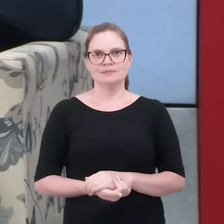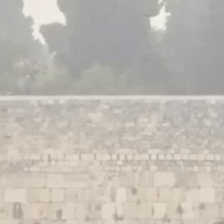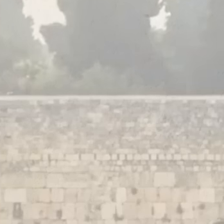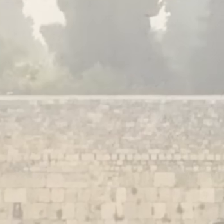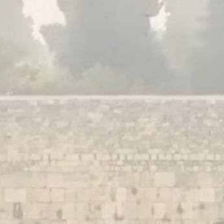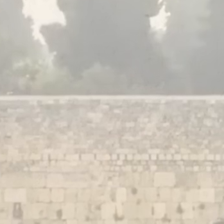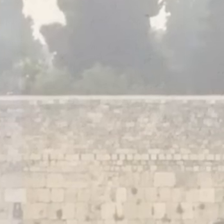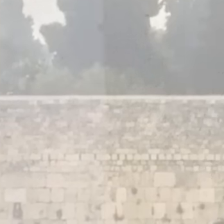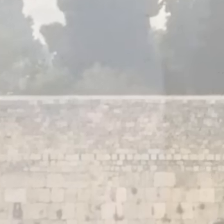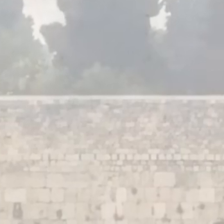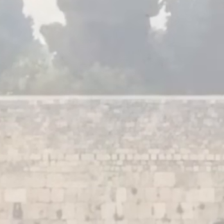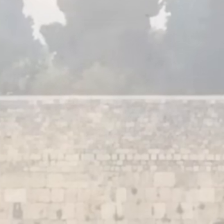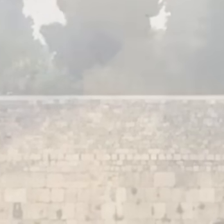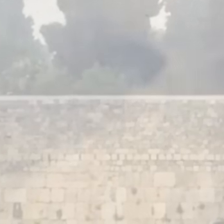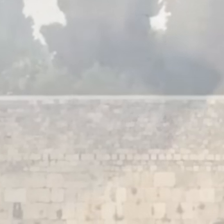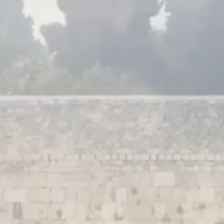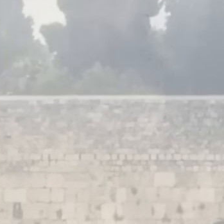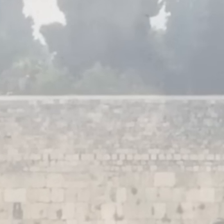todos.